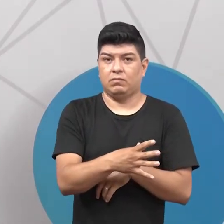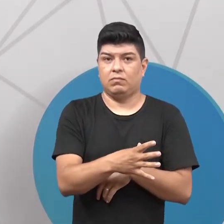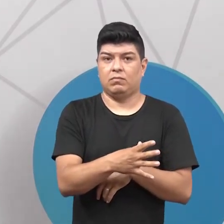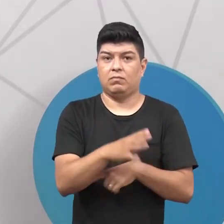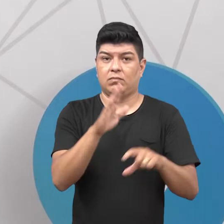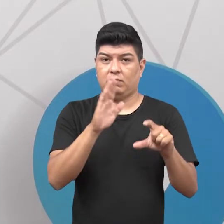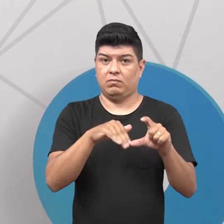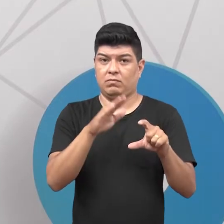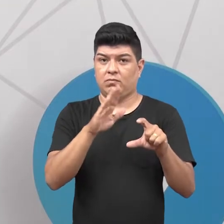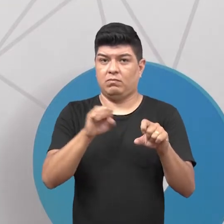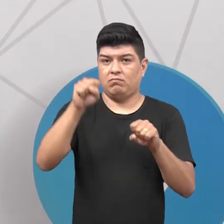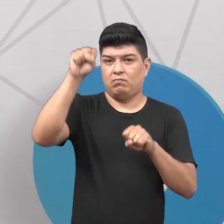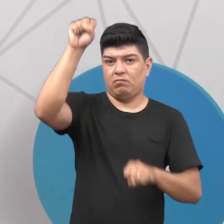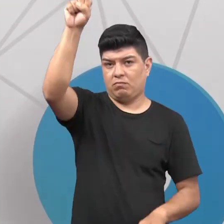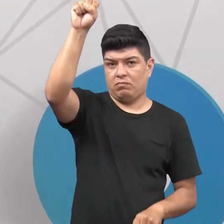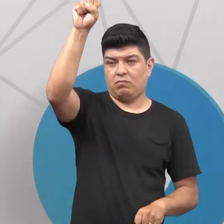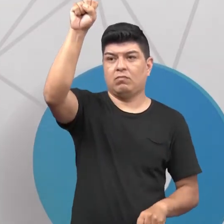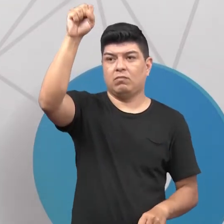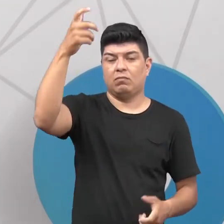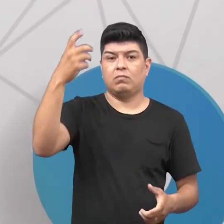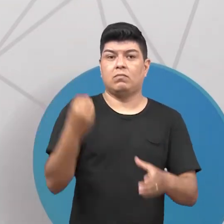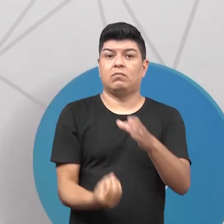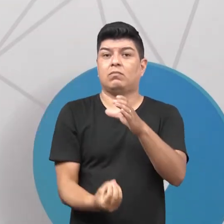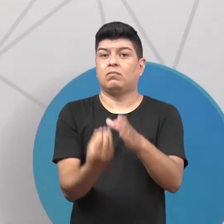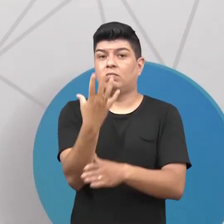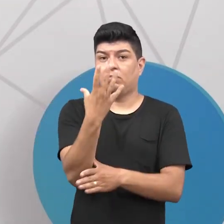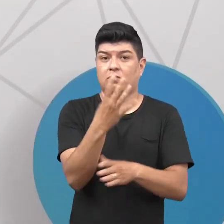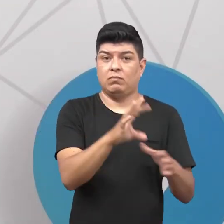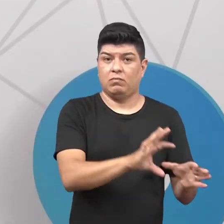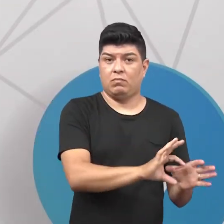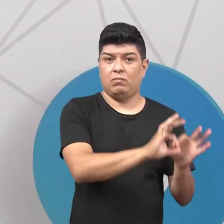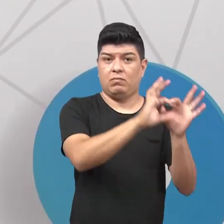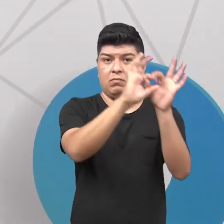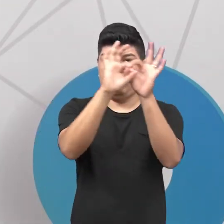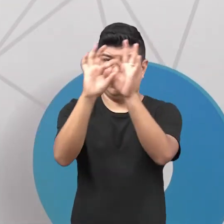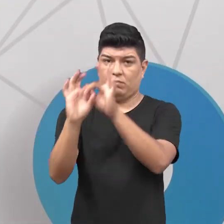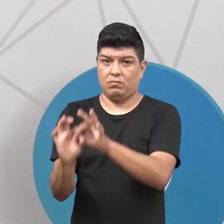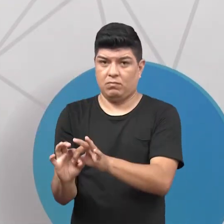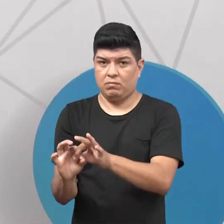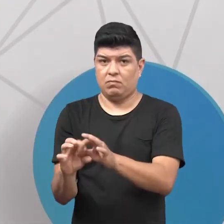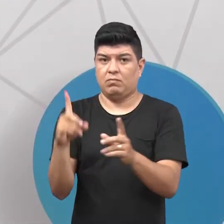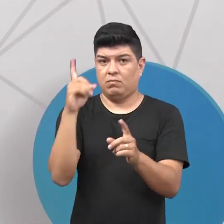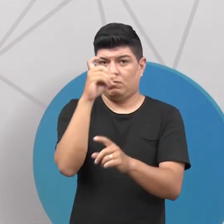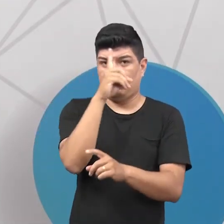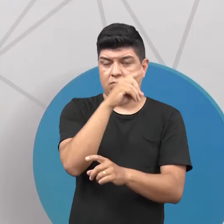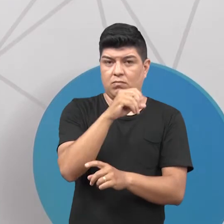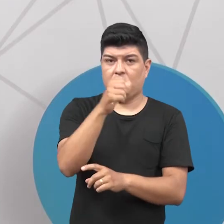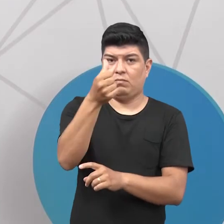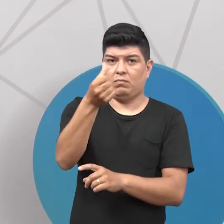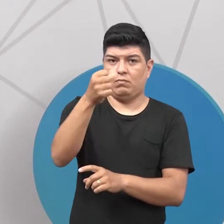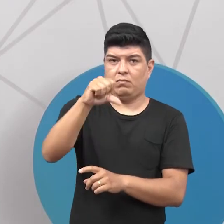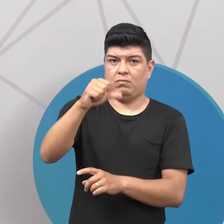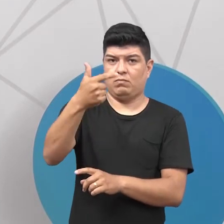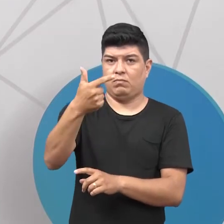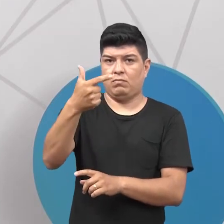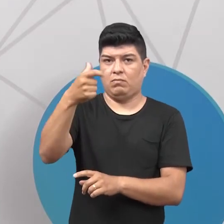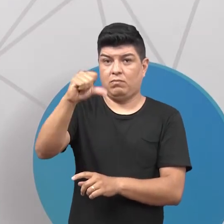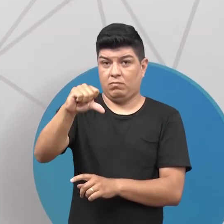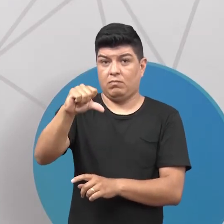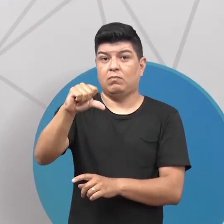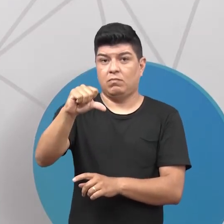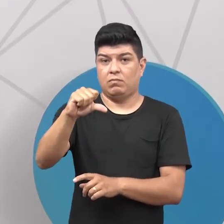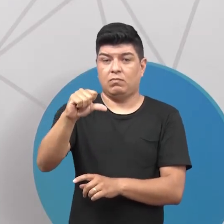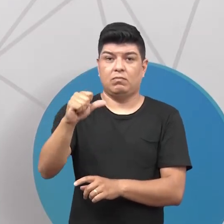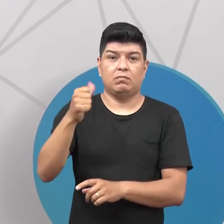o Superman. O Superman foi criado no contexto da crise de 1929. A Bolsa de Nova York